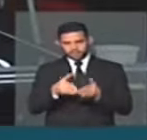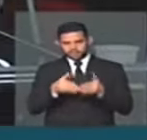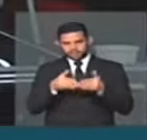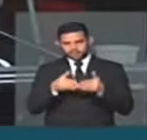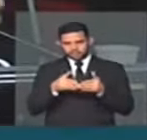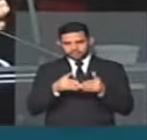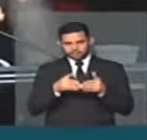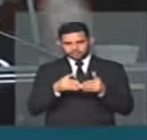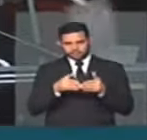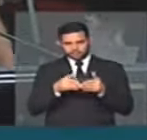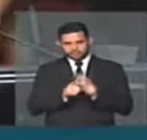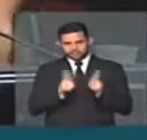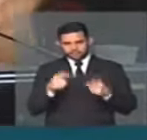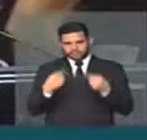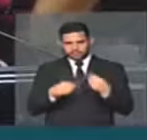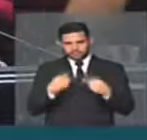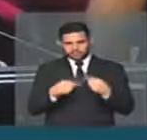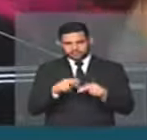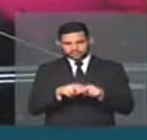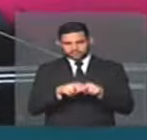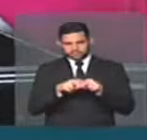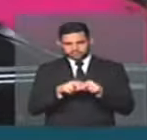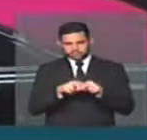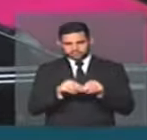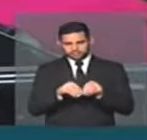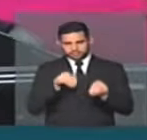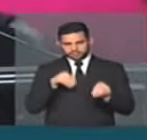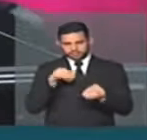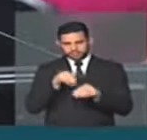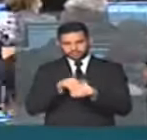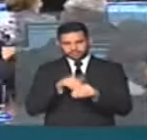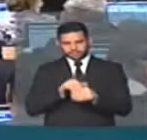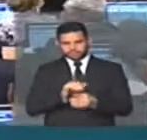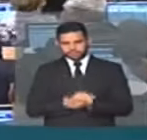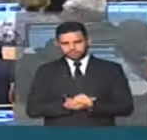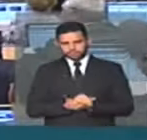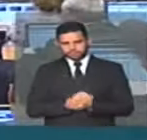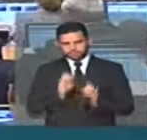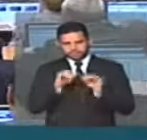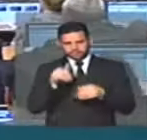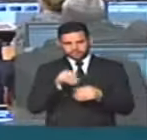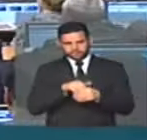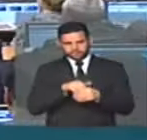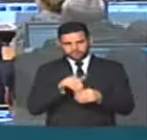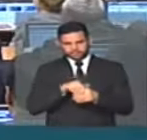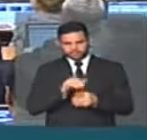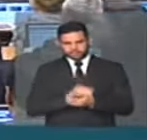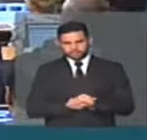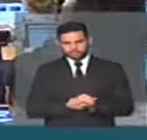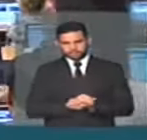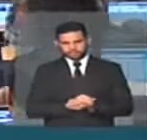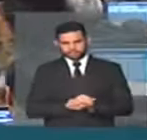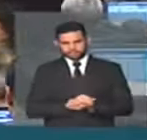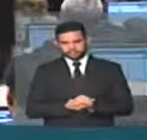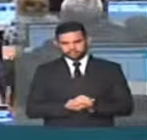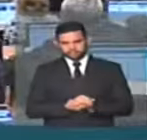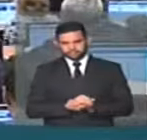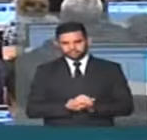favor do maior debate e, portanto, do adiamento da votação. Está encerrada a votação.